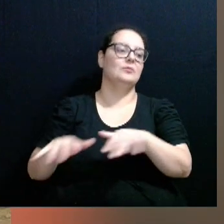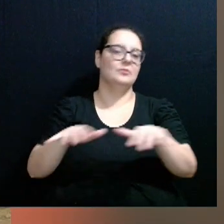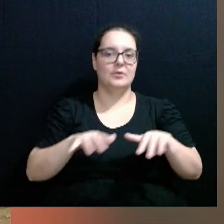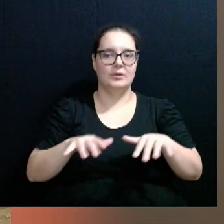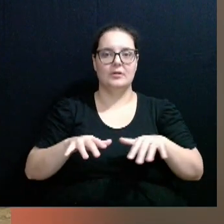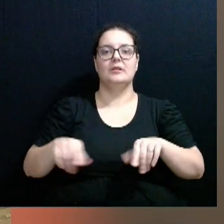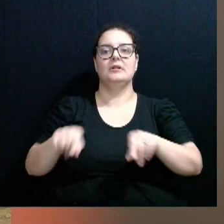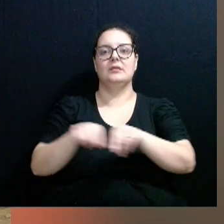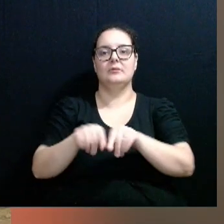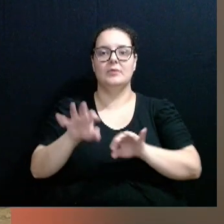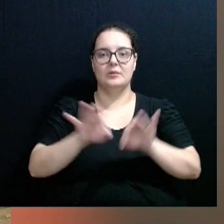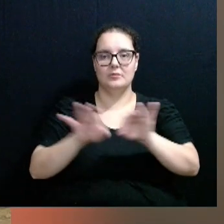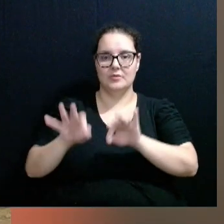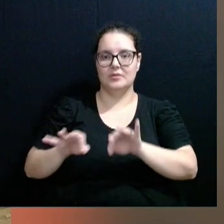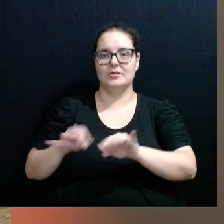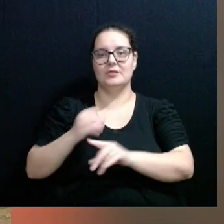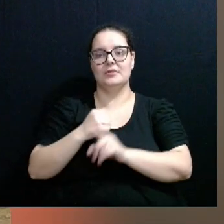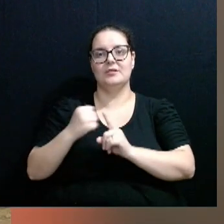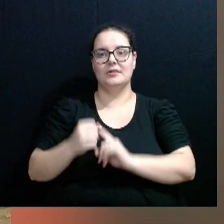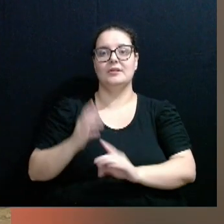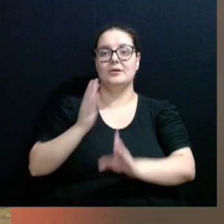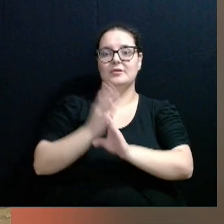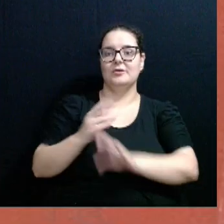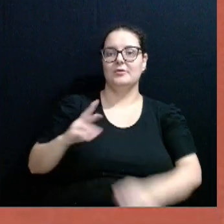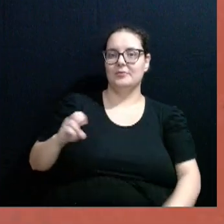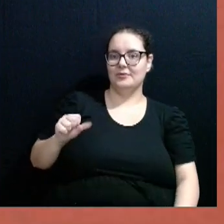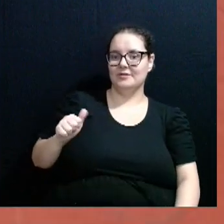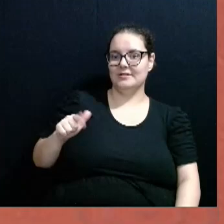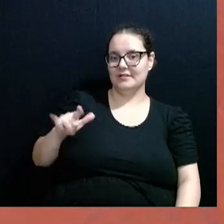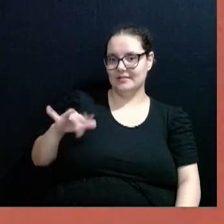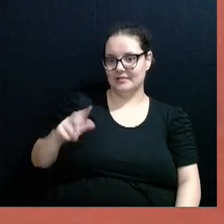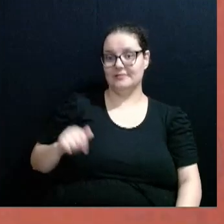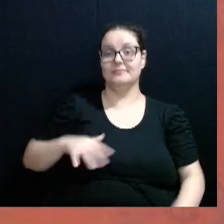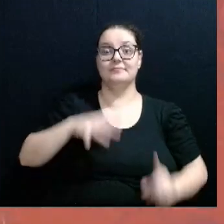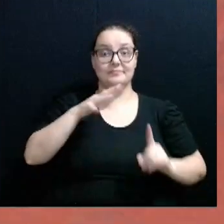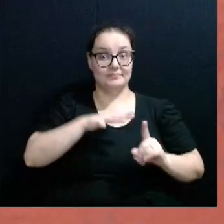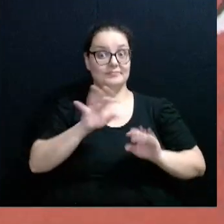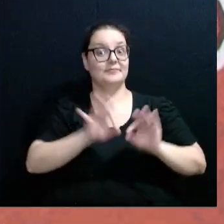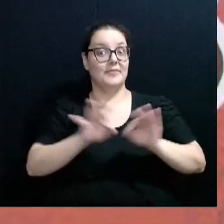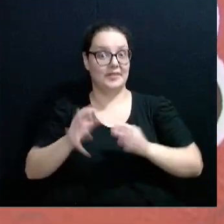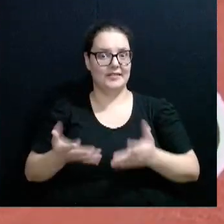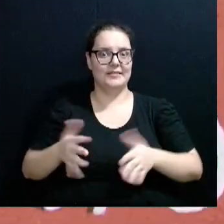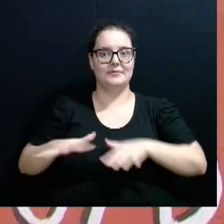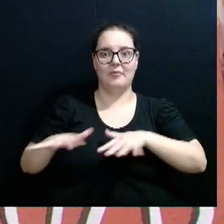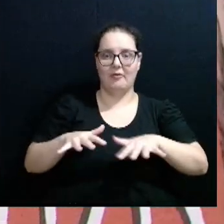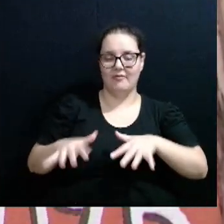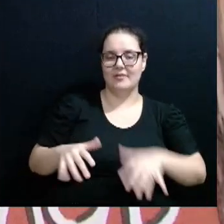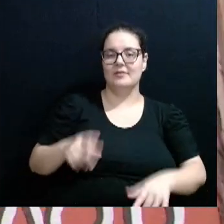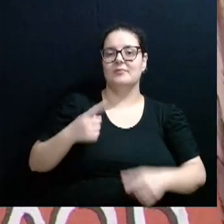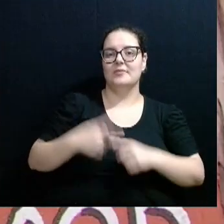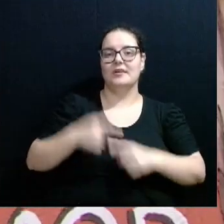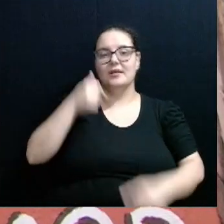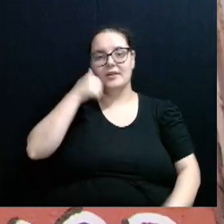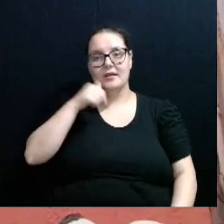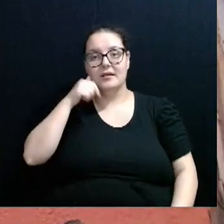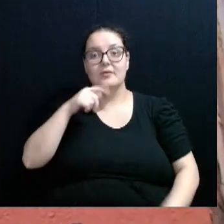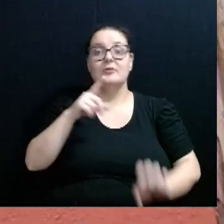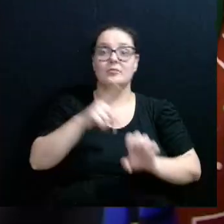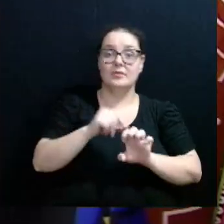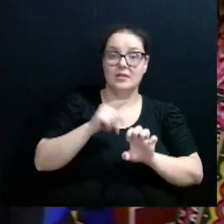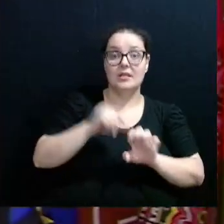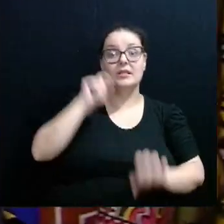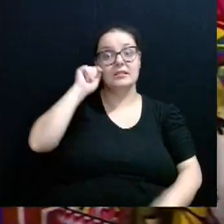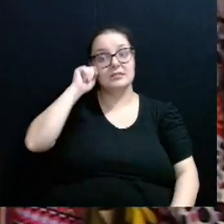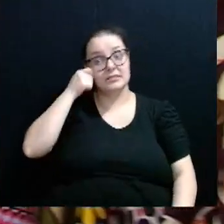achamos o Movimento Rosalina. A gente tem muita admiração por esse movimento, porque são mulheres empreendedoras negras que vendem